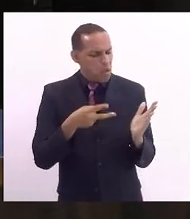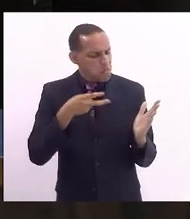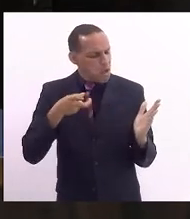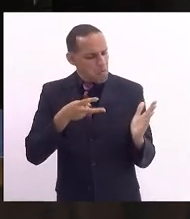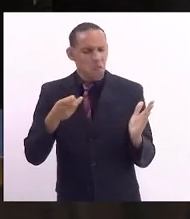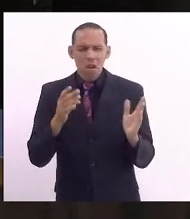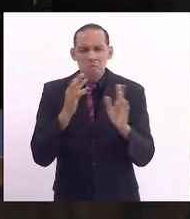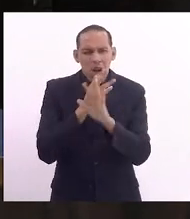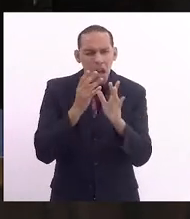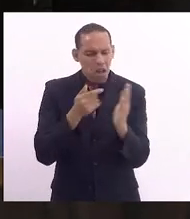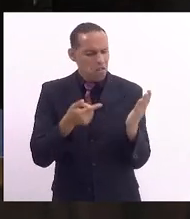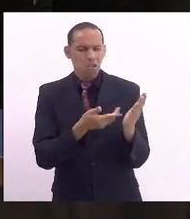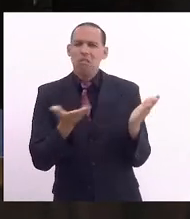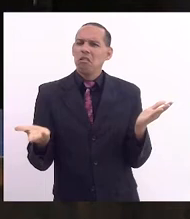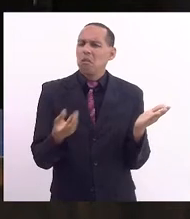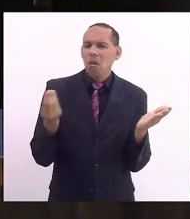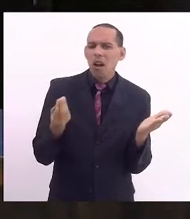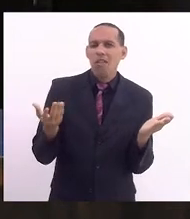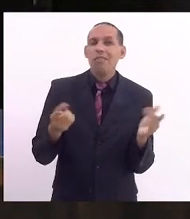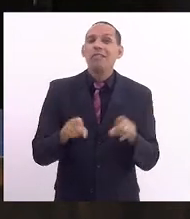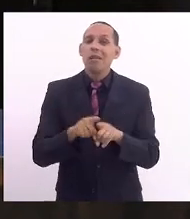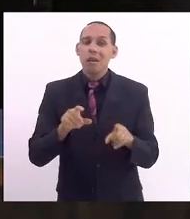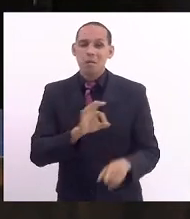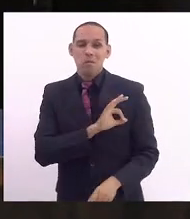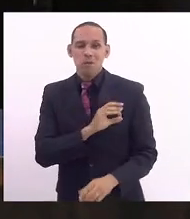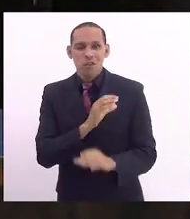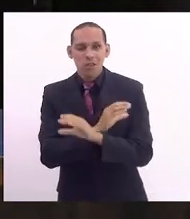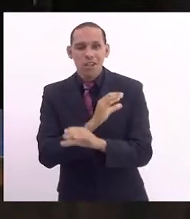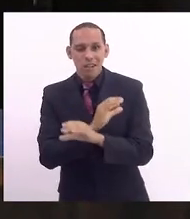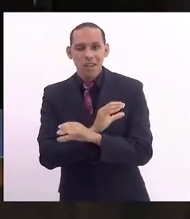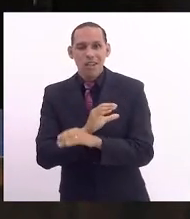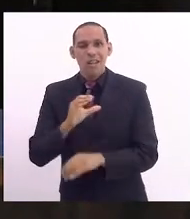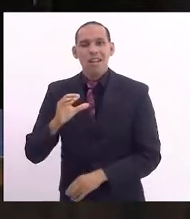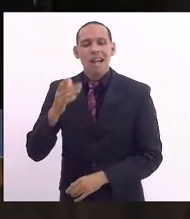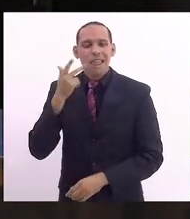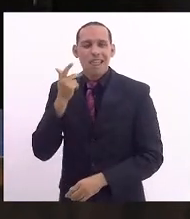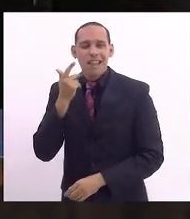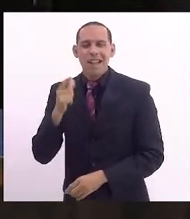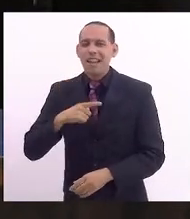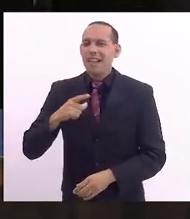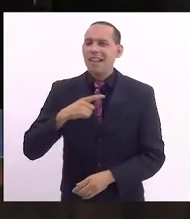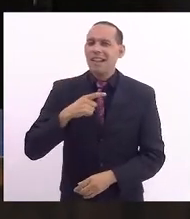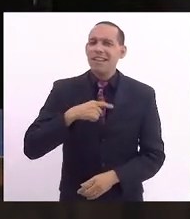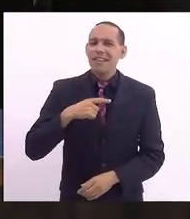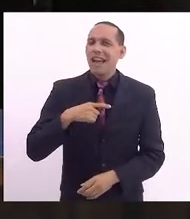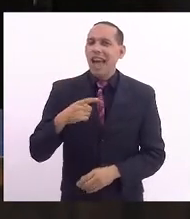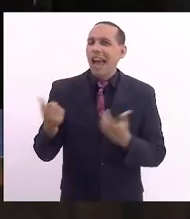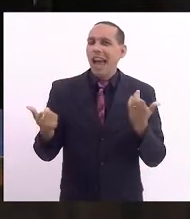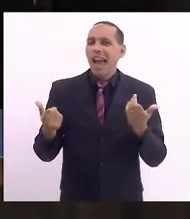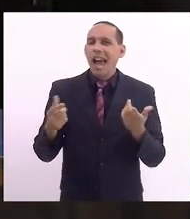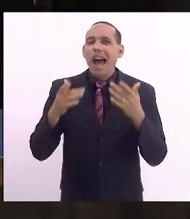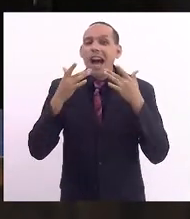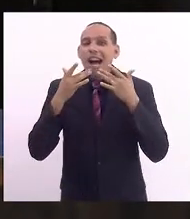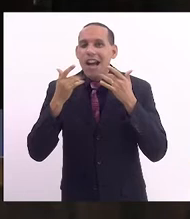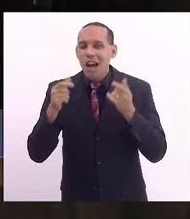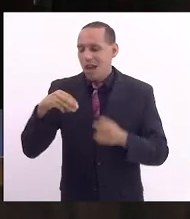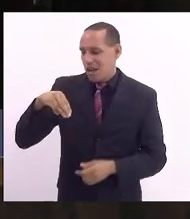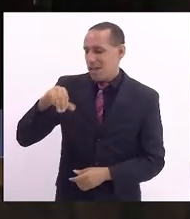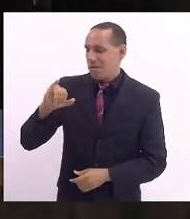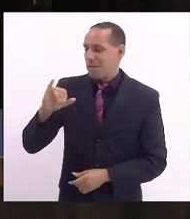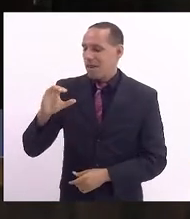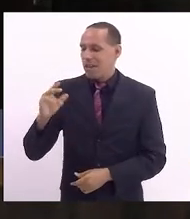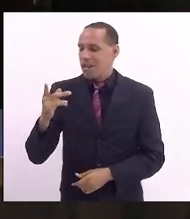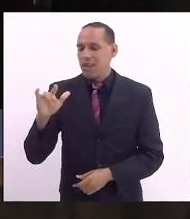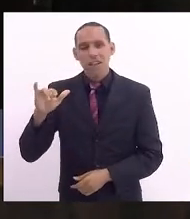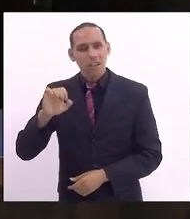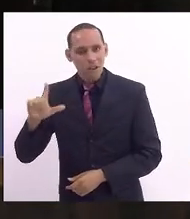da Polícia Civil do Ceará tem o ator Michael B. Jordan. Tem que alguém avisar para ele, inclusive, que ele não pode pisar